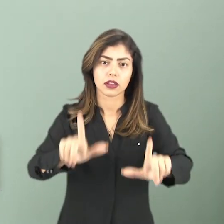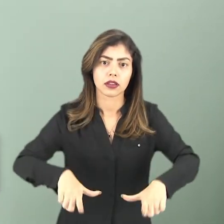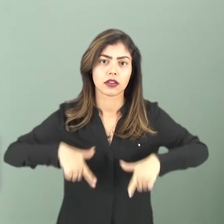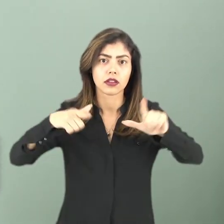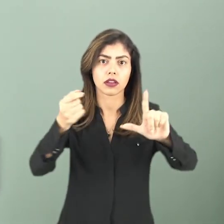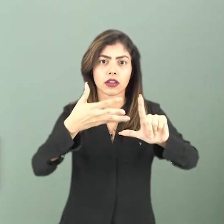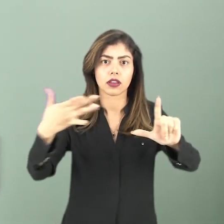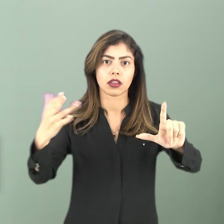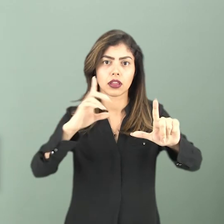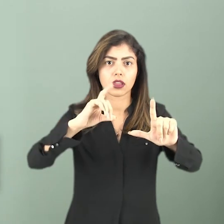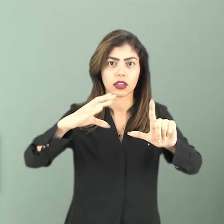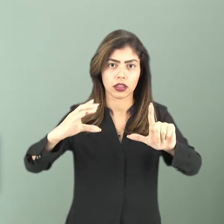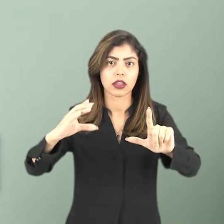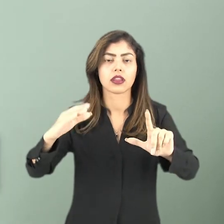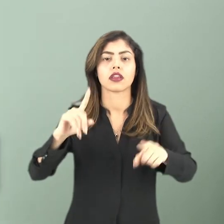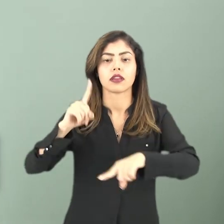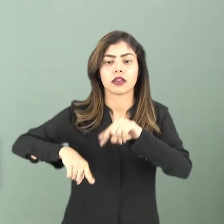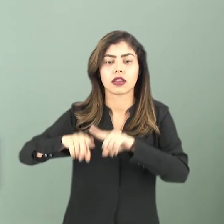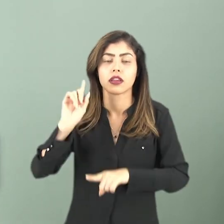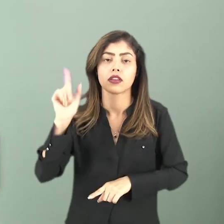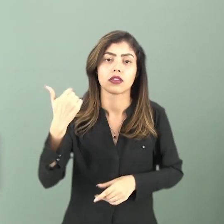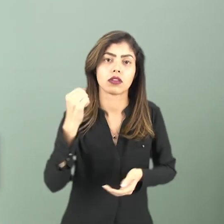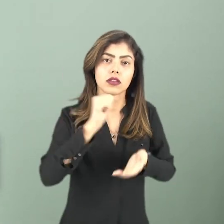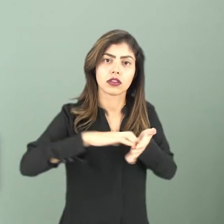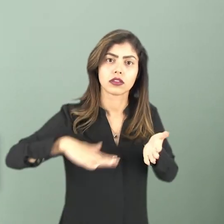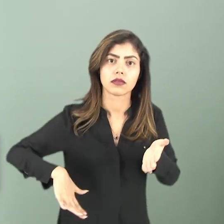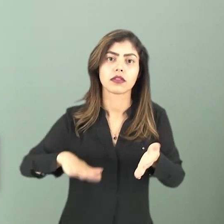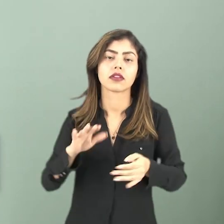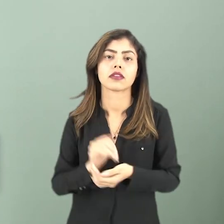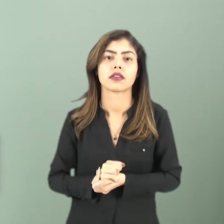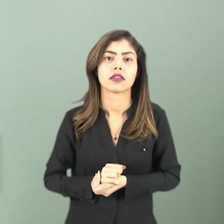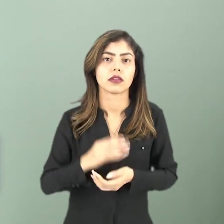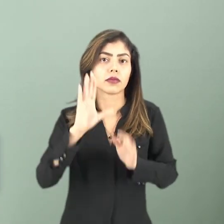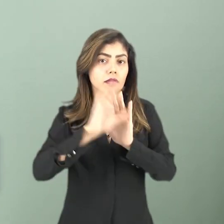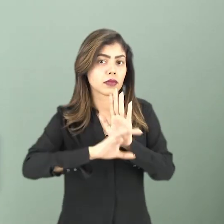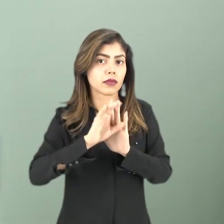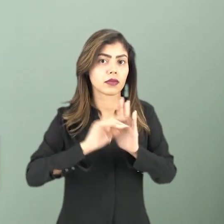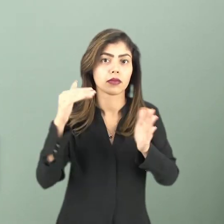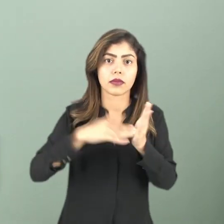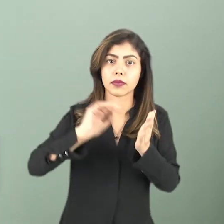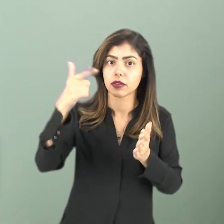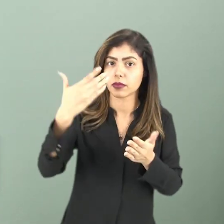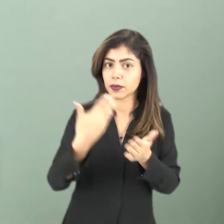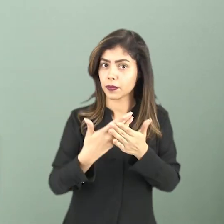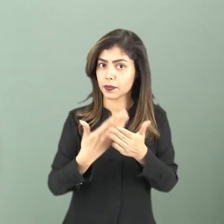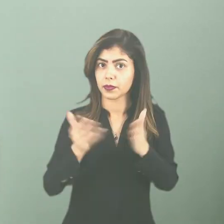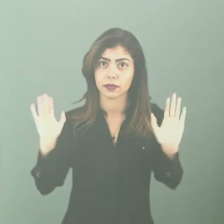plataforma Eduque para ter acesso ao material e às outras questões sobre o conteúdo, tá bom? Até a próxima aula.